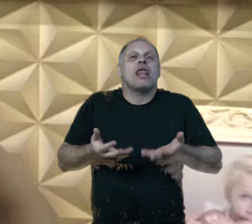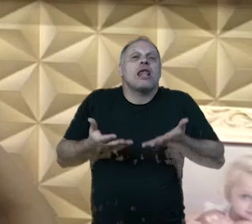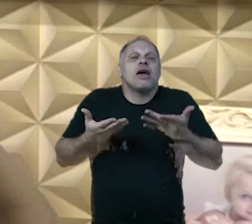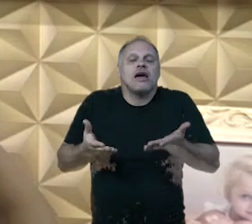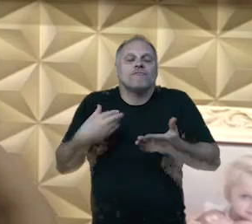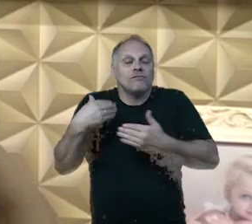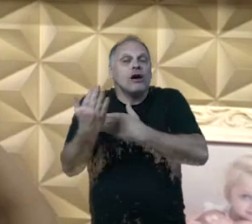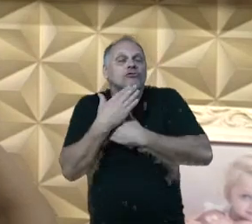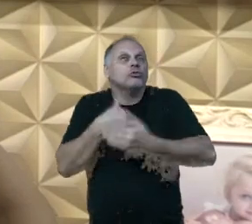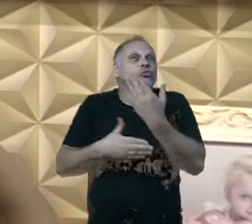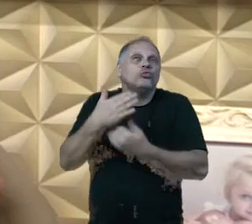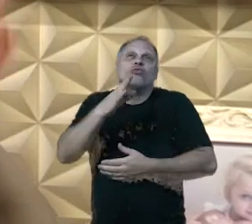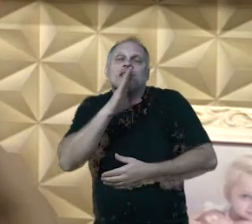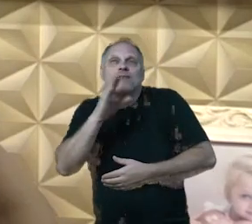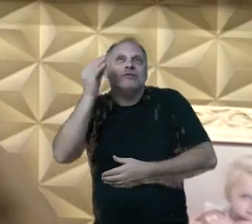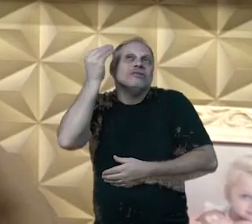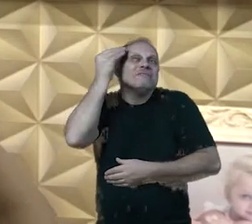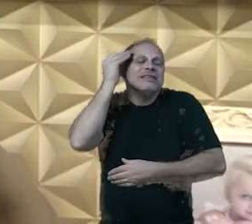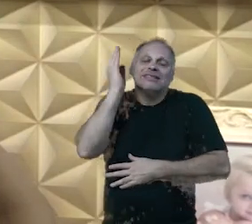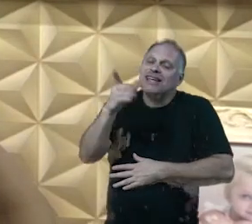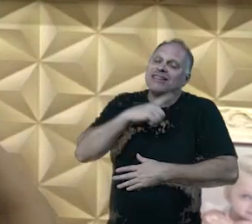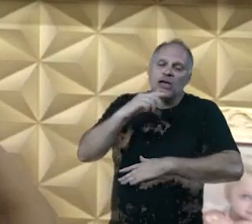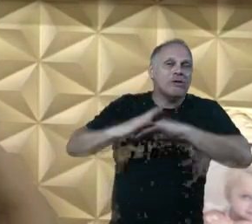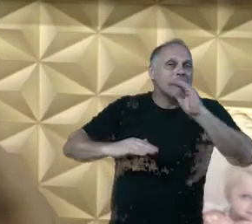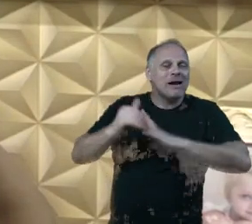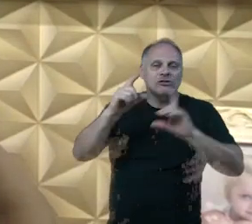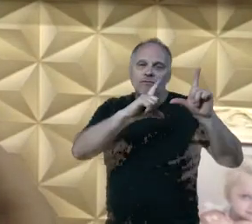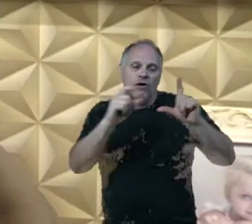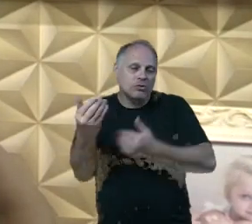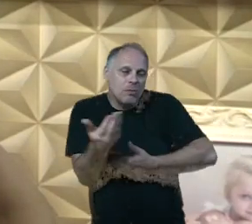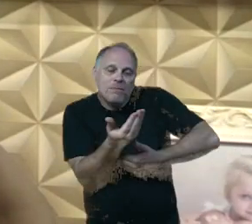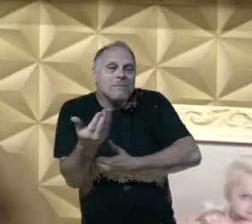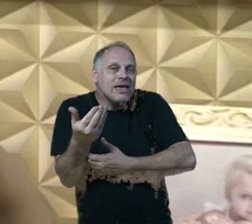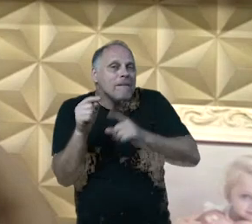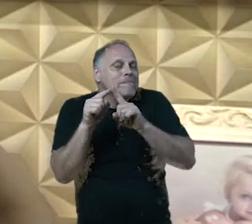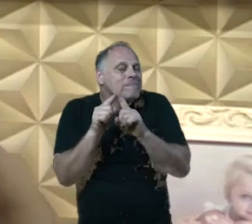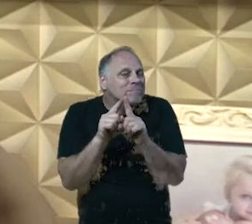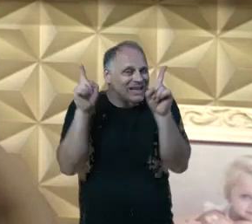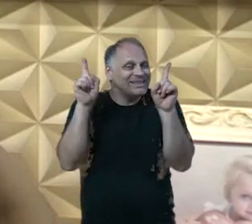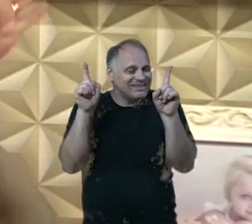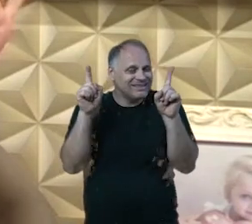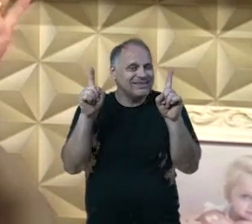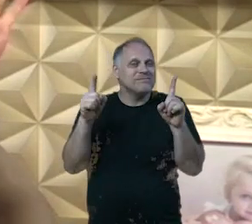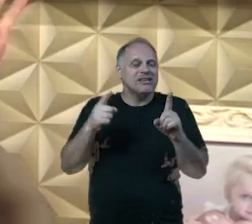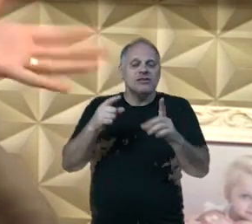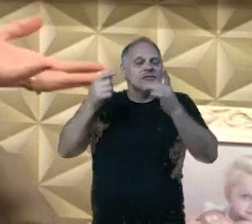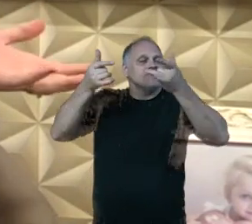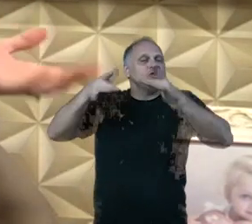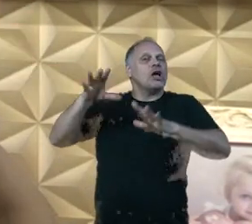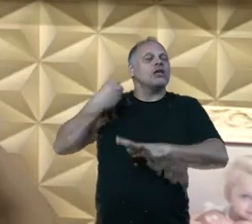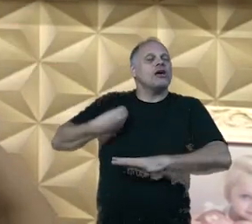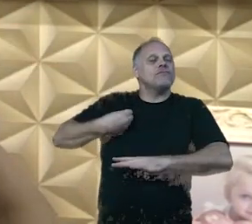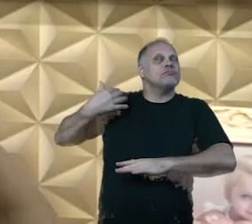eu tenho de conhecimentos práticos, digamos assim, com os bebês, mas que eu vou deixar vir o que precisar